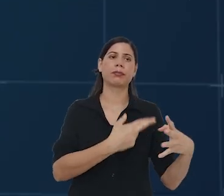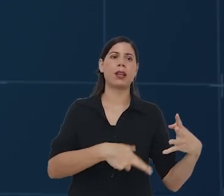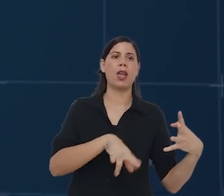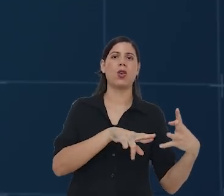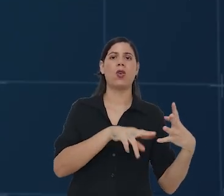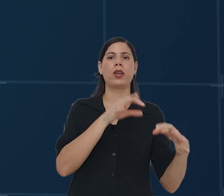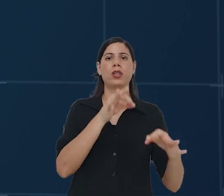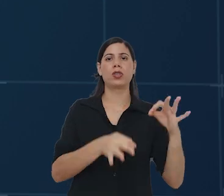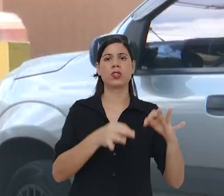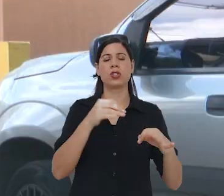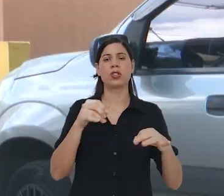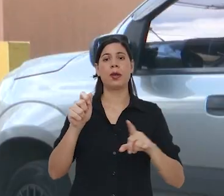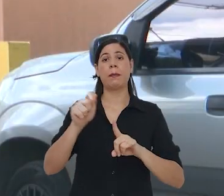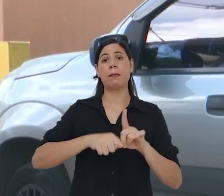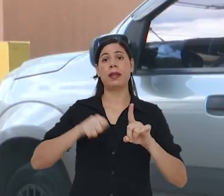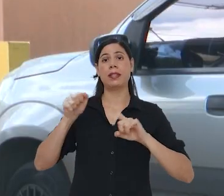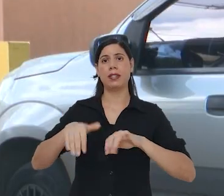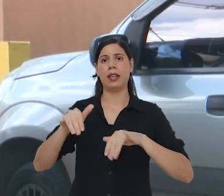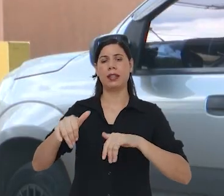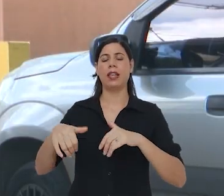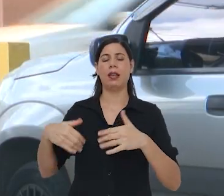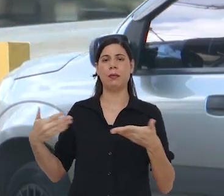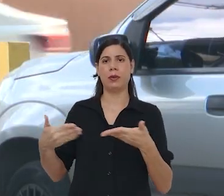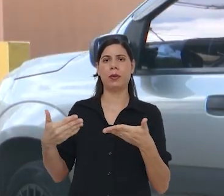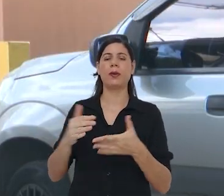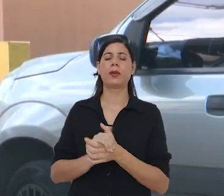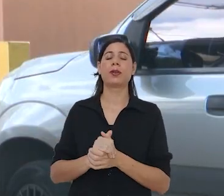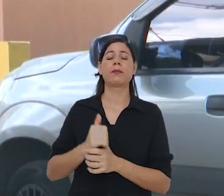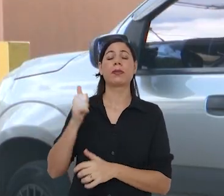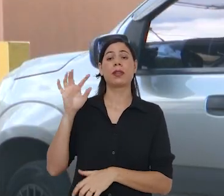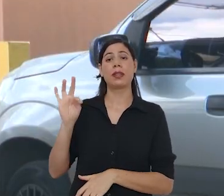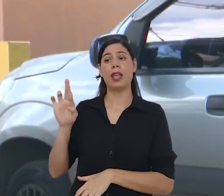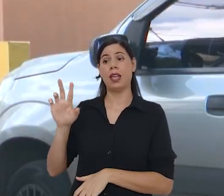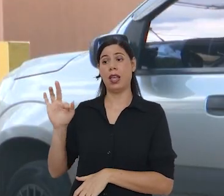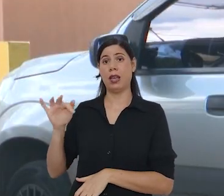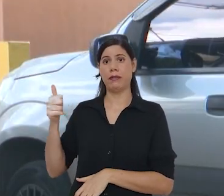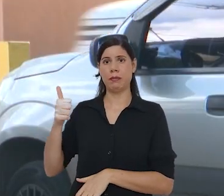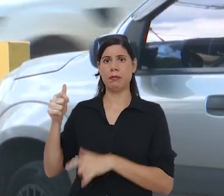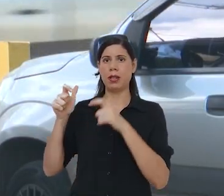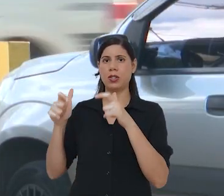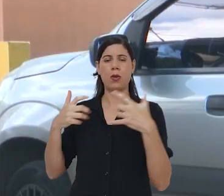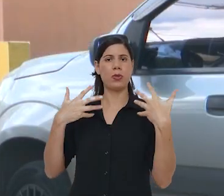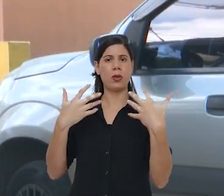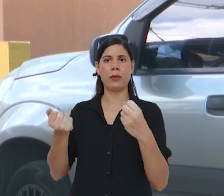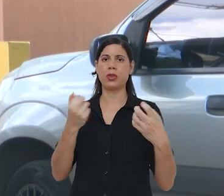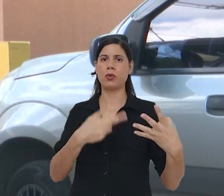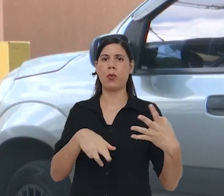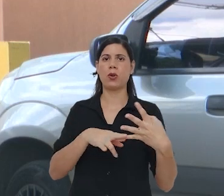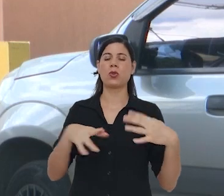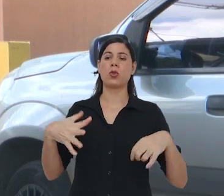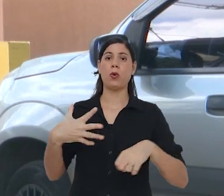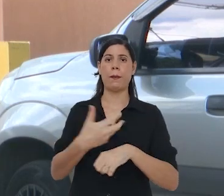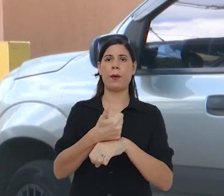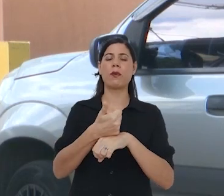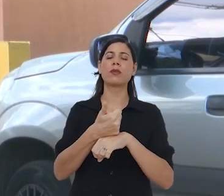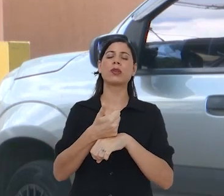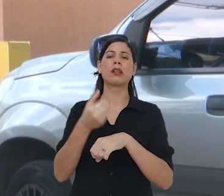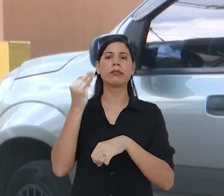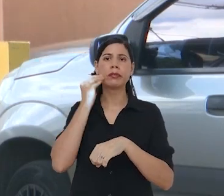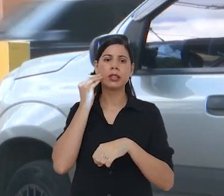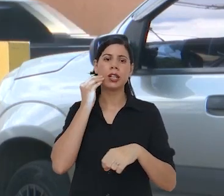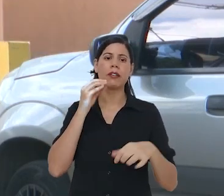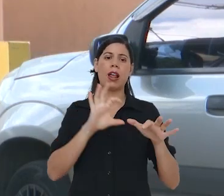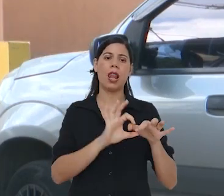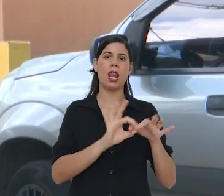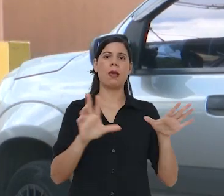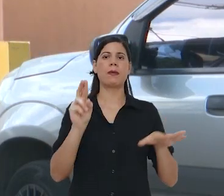a recorrer à justiça. Em setembro desse ano, por exemplo, o TRF da Primeira Região negou o recurso de uma profissional liberal